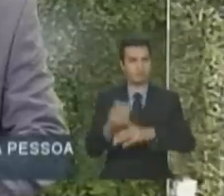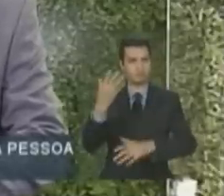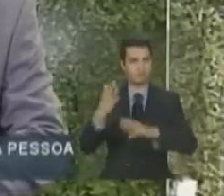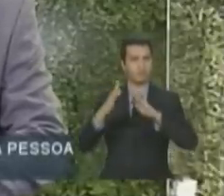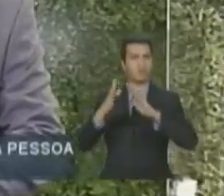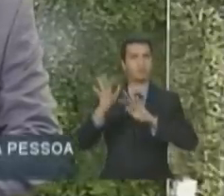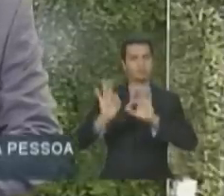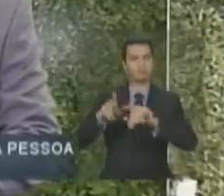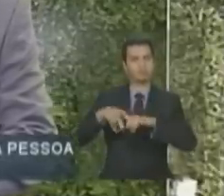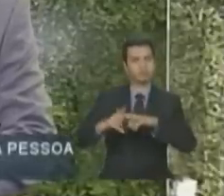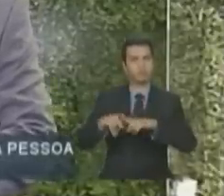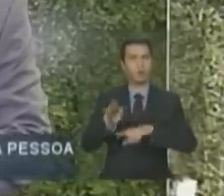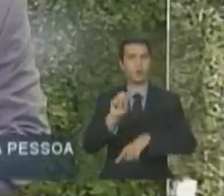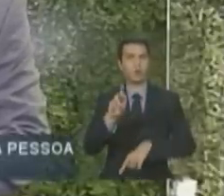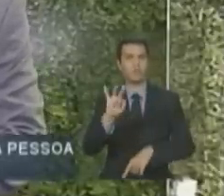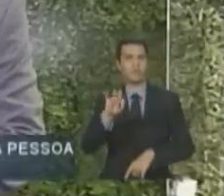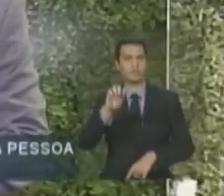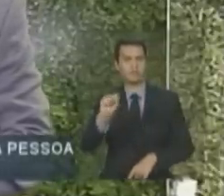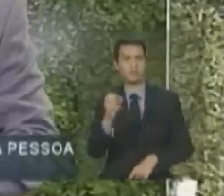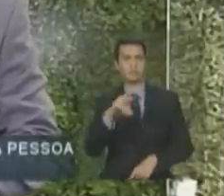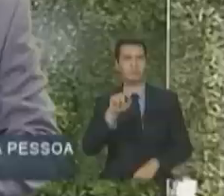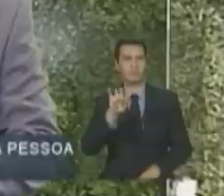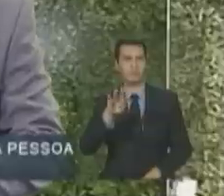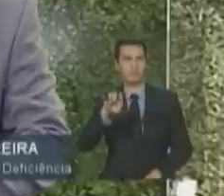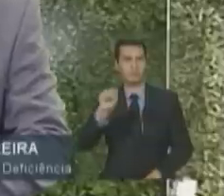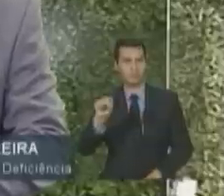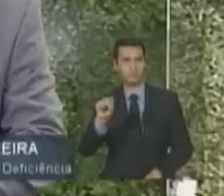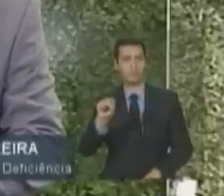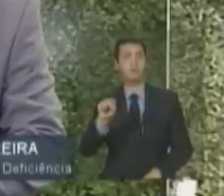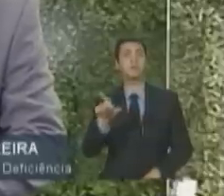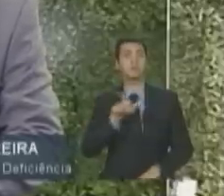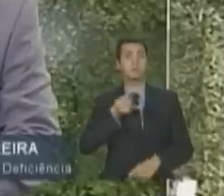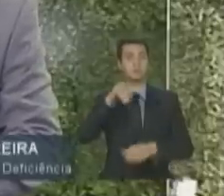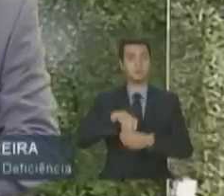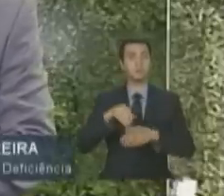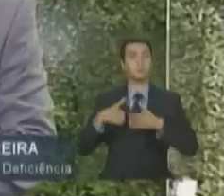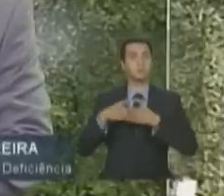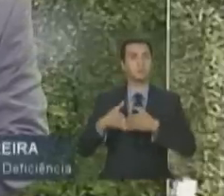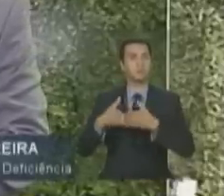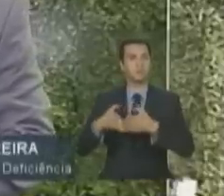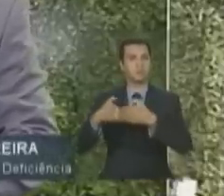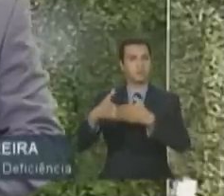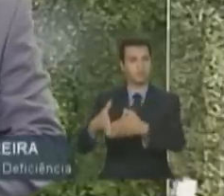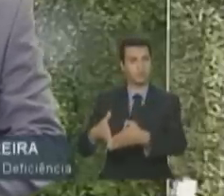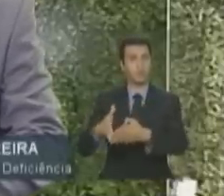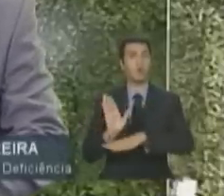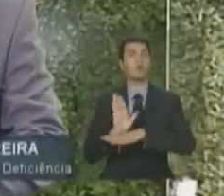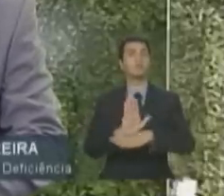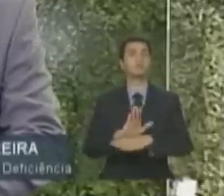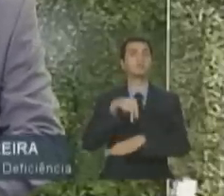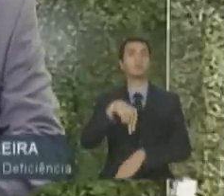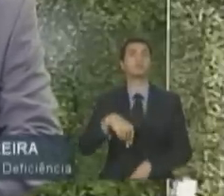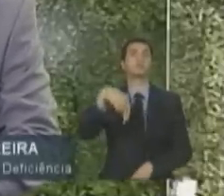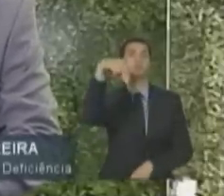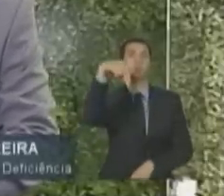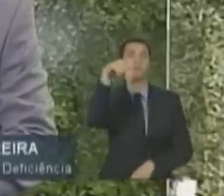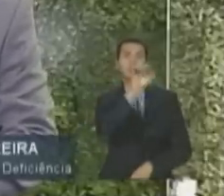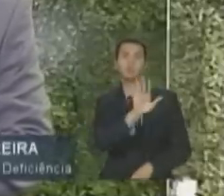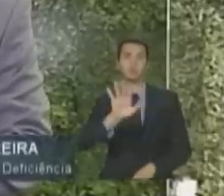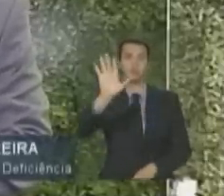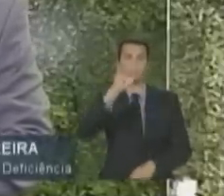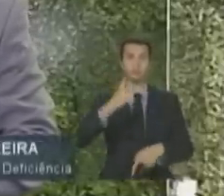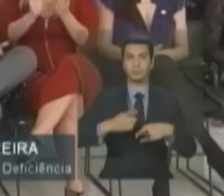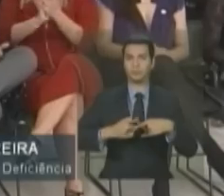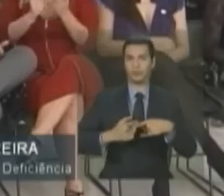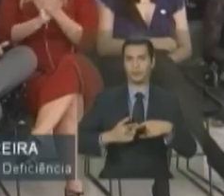inclusiva possamos atender as pessoas com deficiência que moram no extremo norte do Brasil, que moram no extremo,